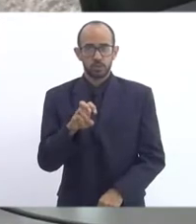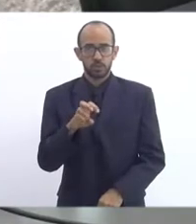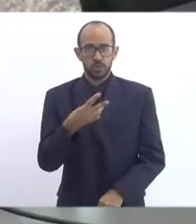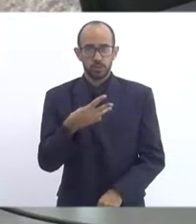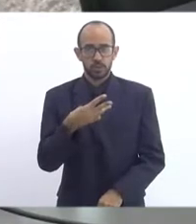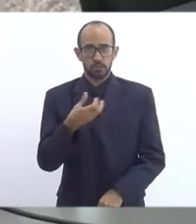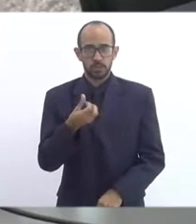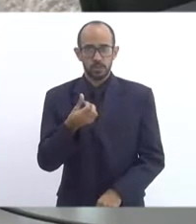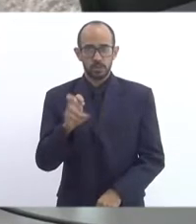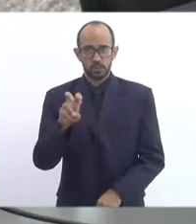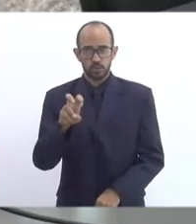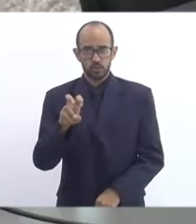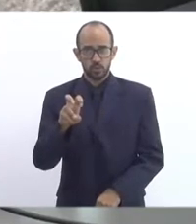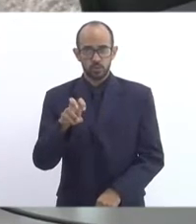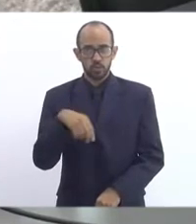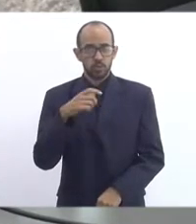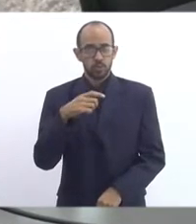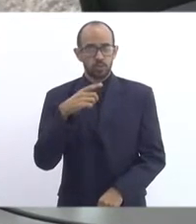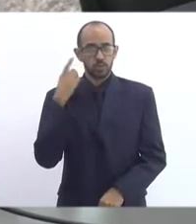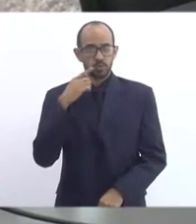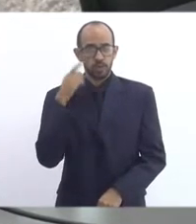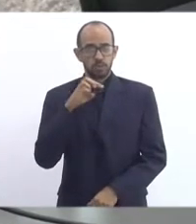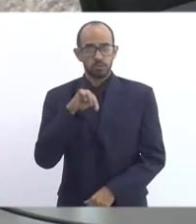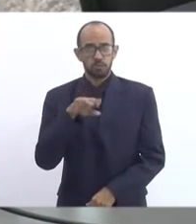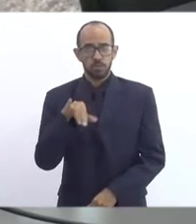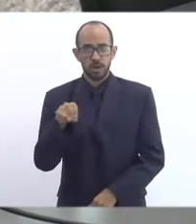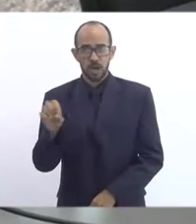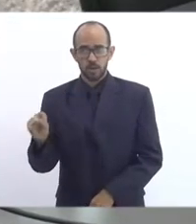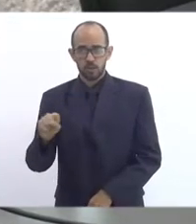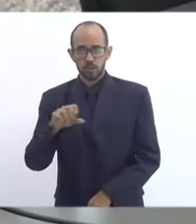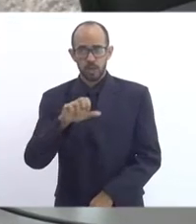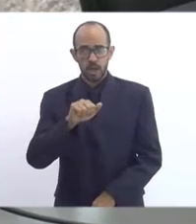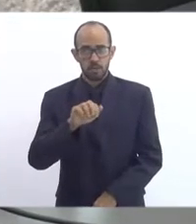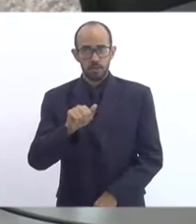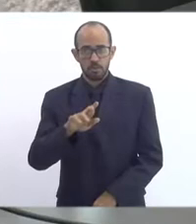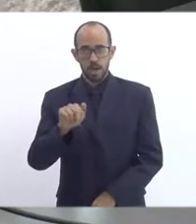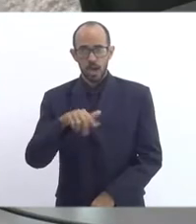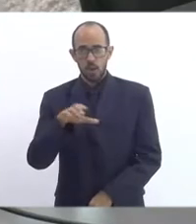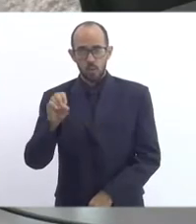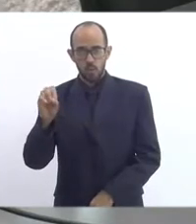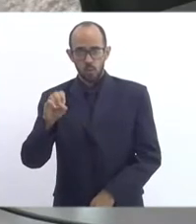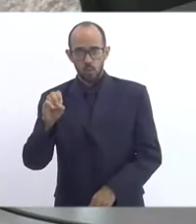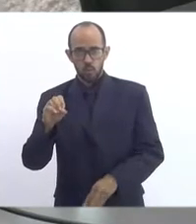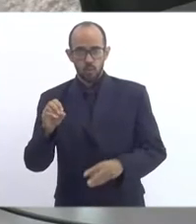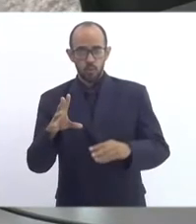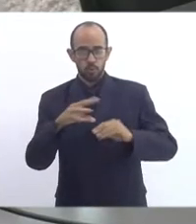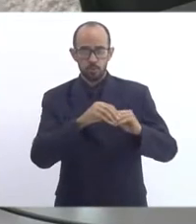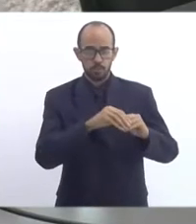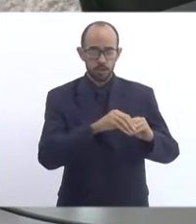5365-22, autoria do deputado Marcos Abrão, o parecer é pela anexação ao projeto de lei